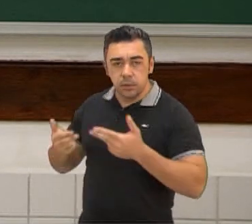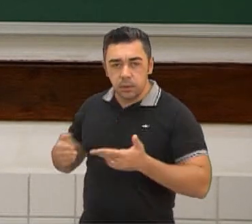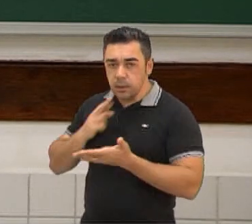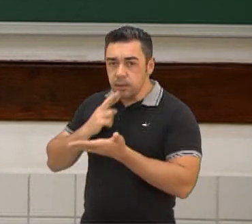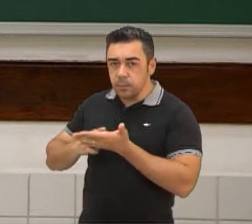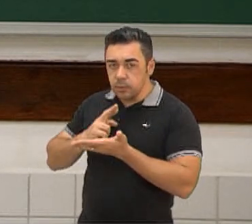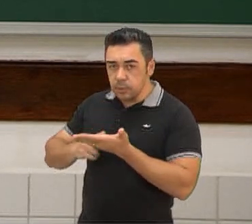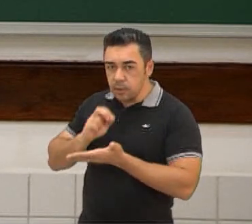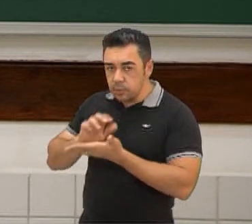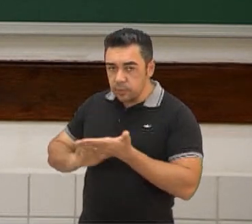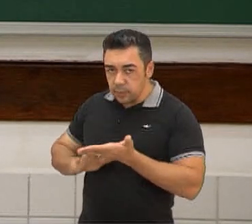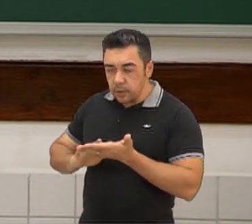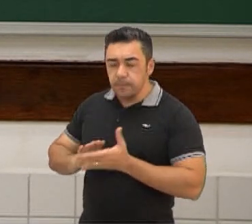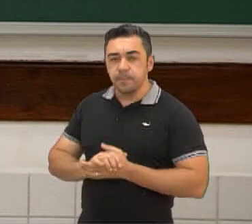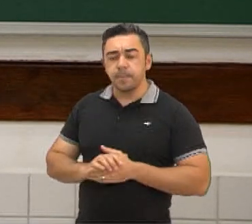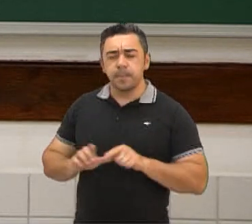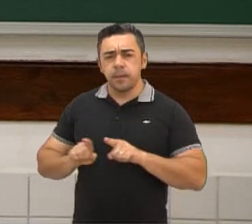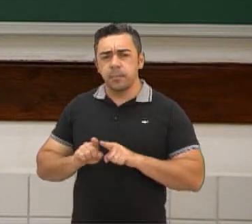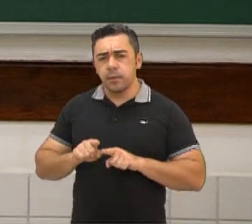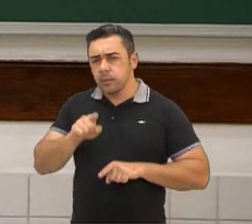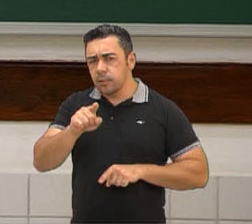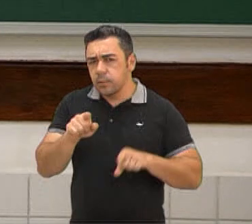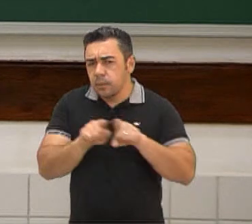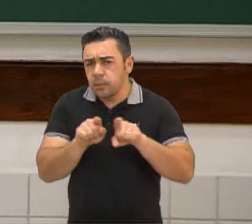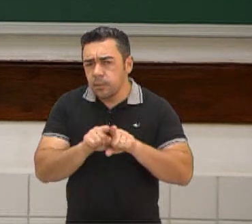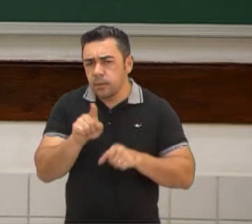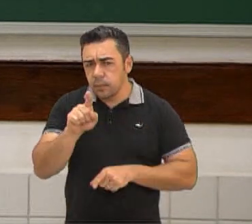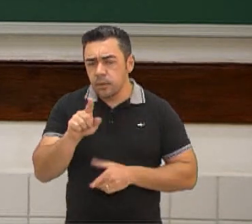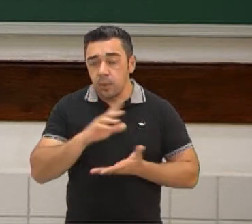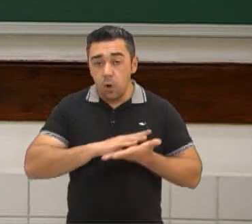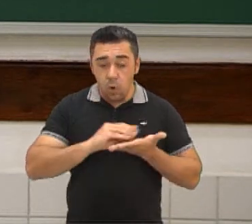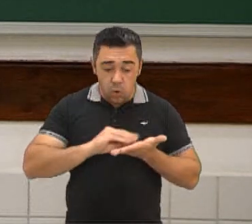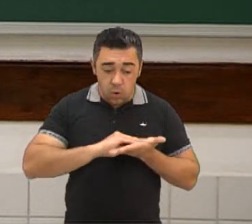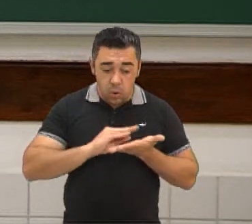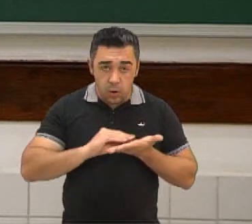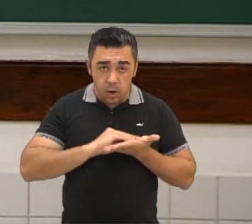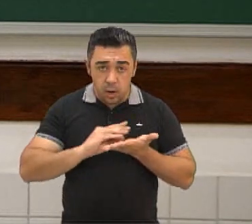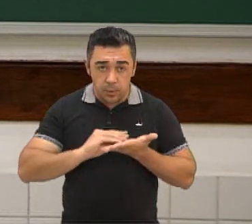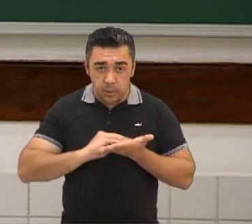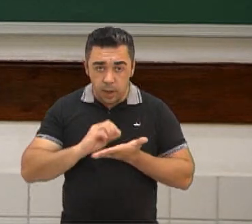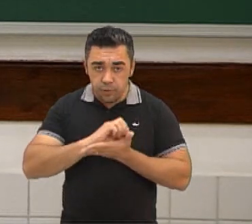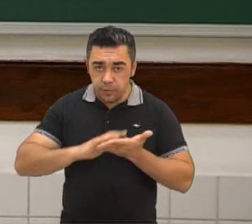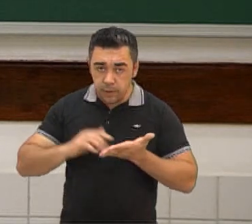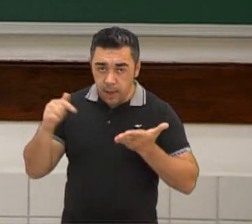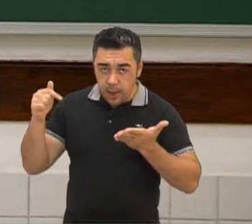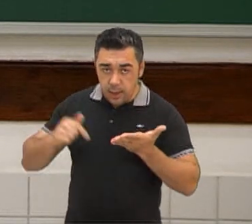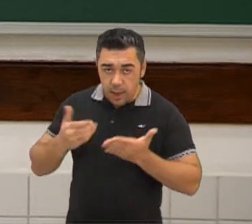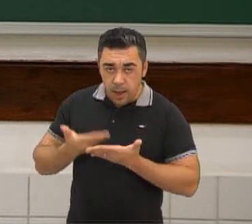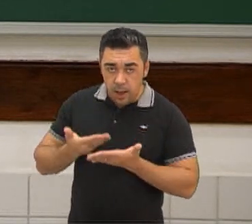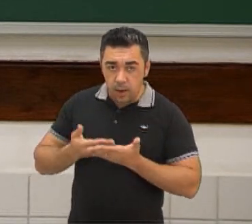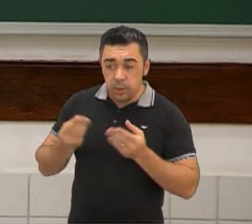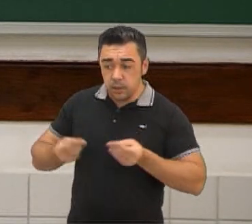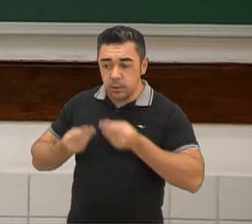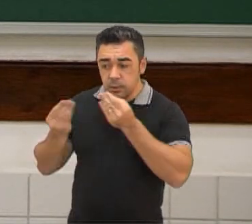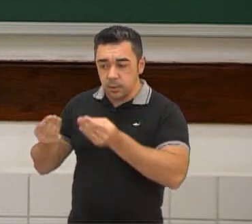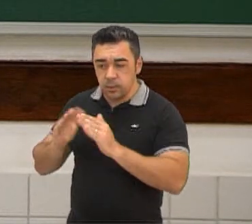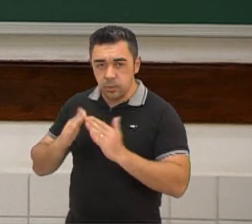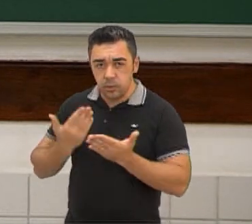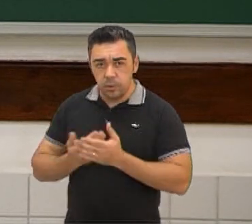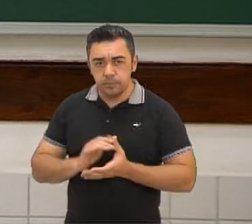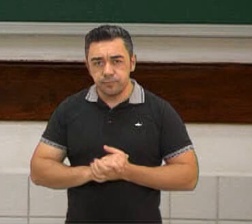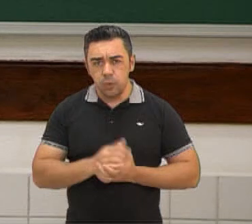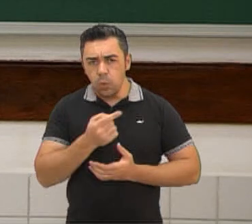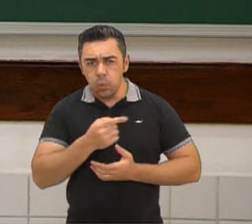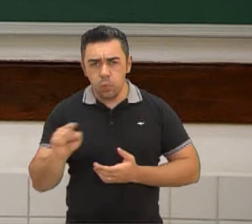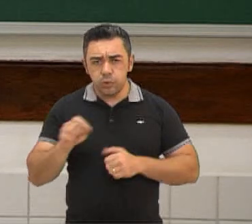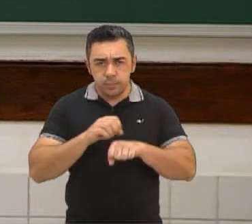atividades escritas. E o que você pode fazer também é copiar os exercícios da aula para entregar lá na escola. Uma última dica,